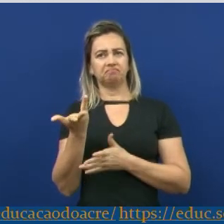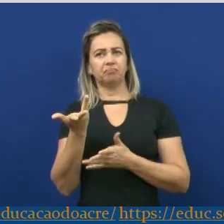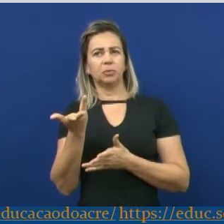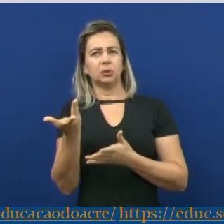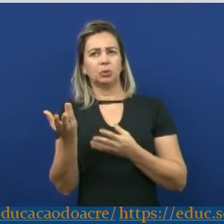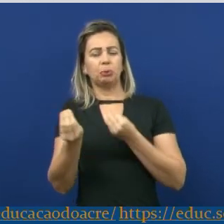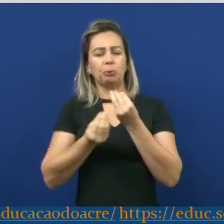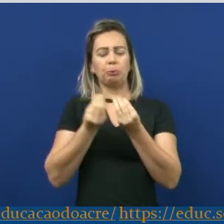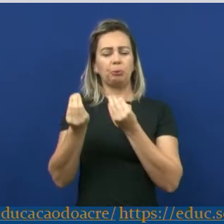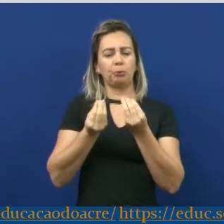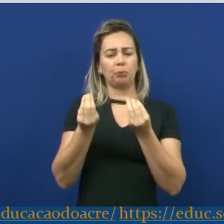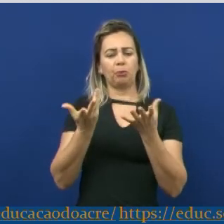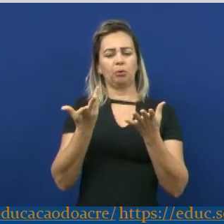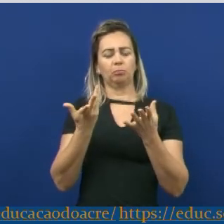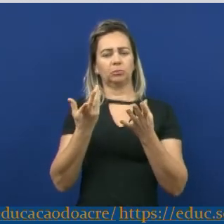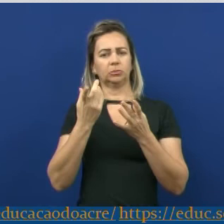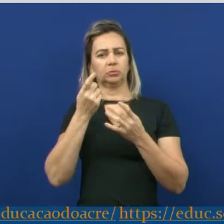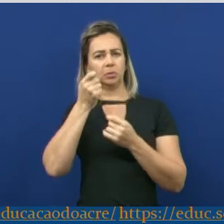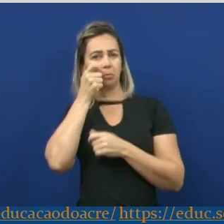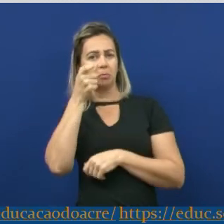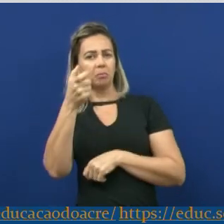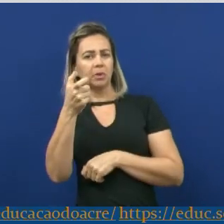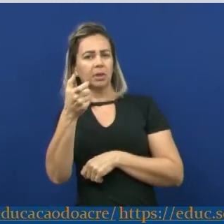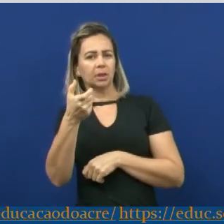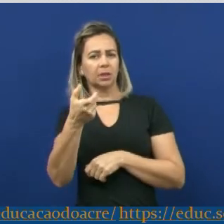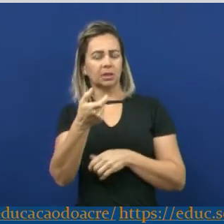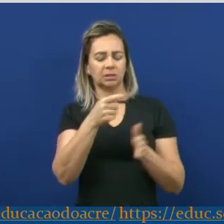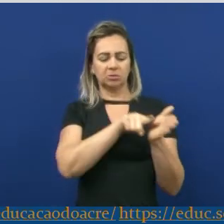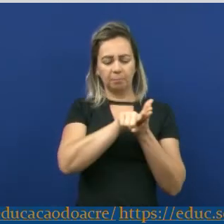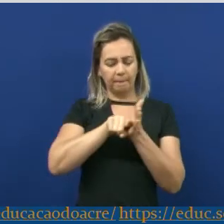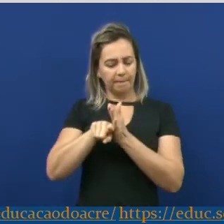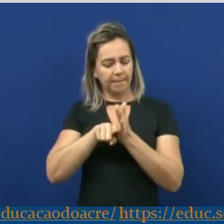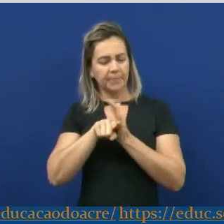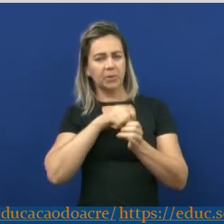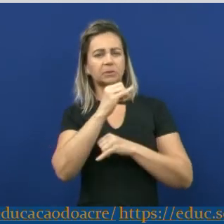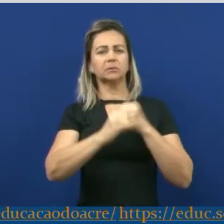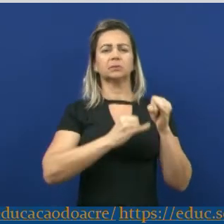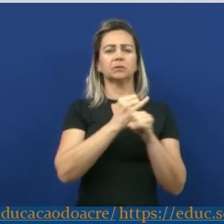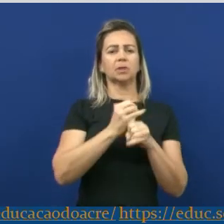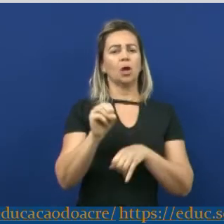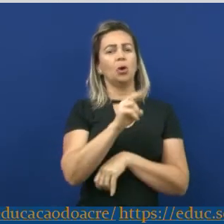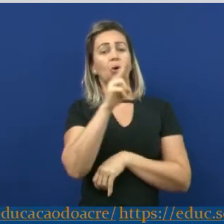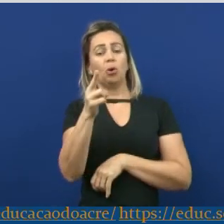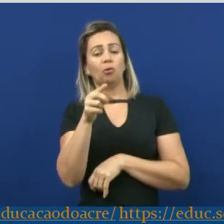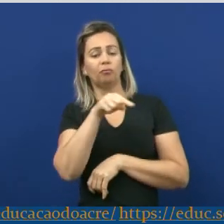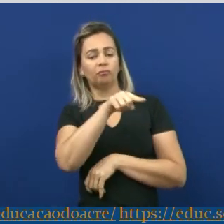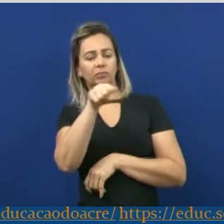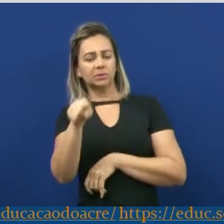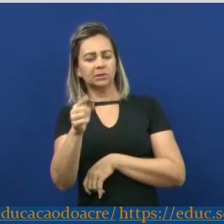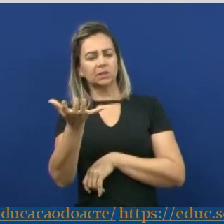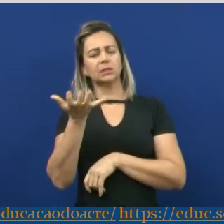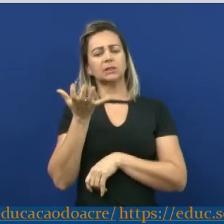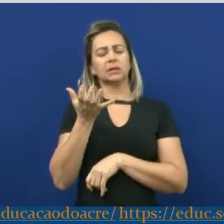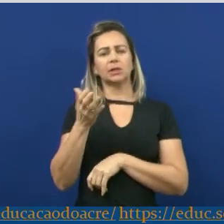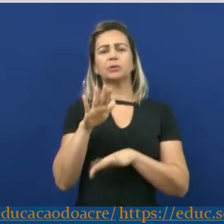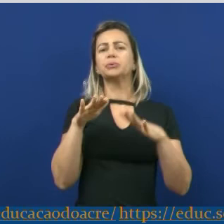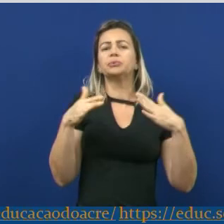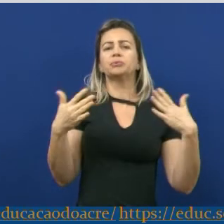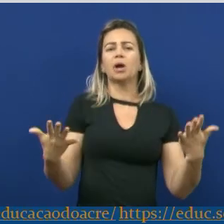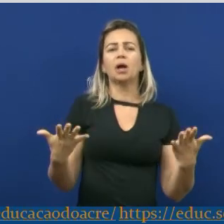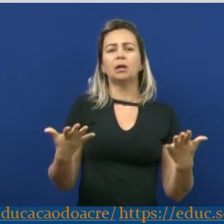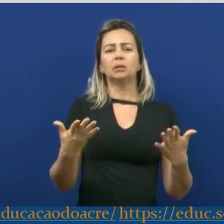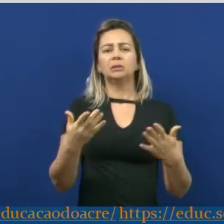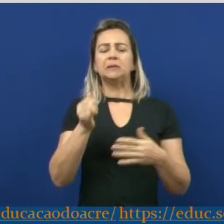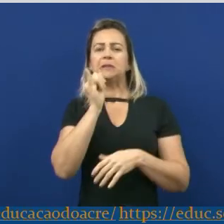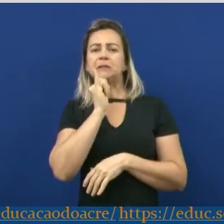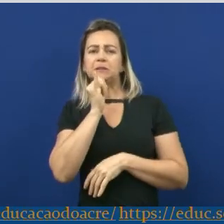cultural e do que gosta de apreciar ou apenas consome aquilo que lhes oferecem? Aquilo que você acessa, a